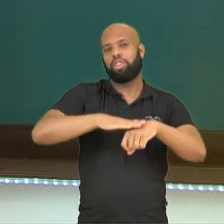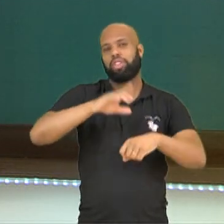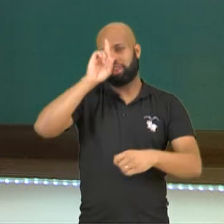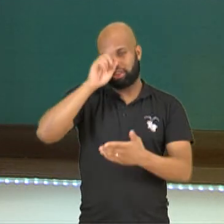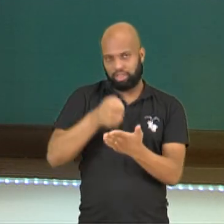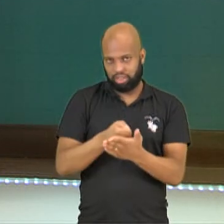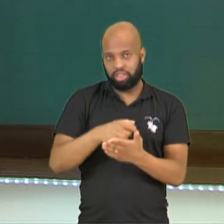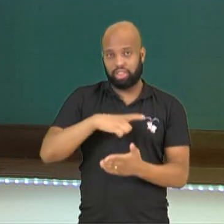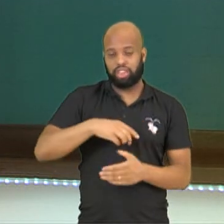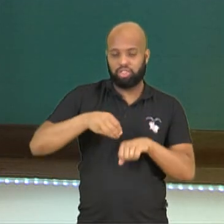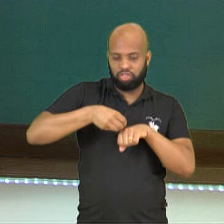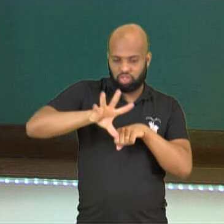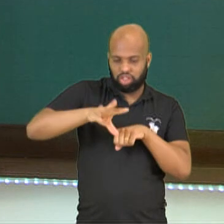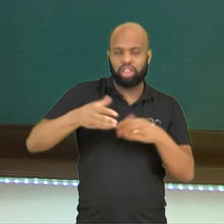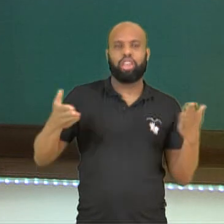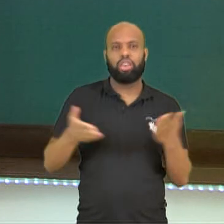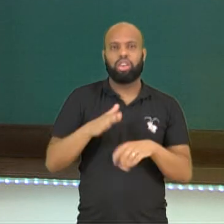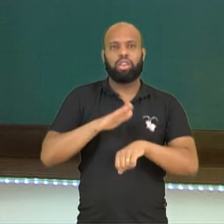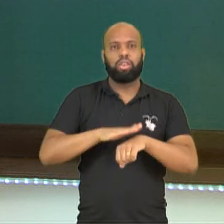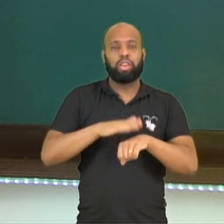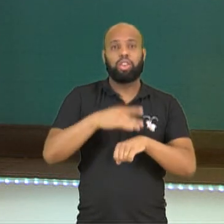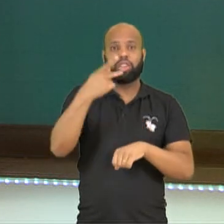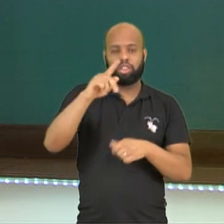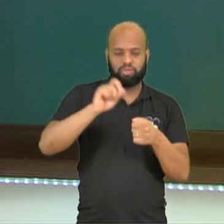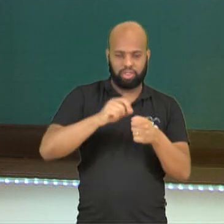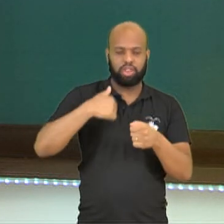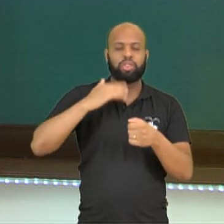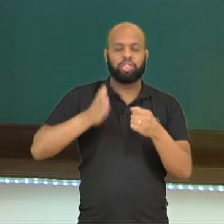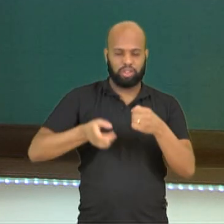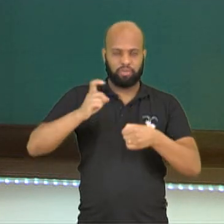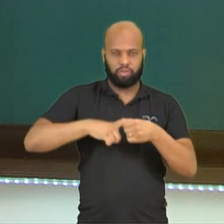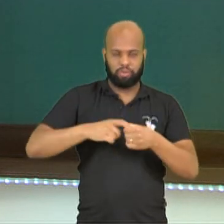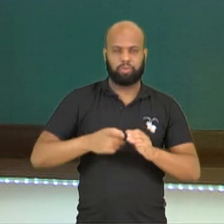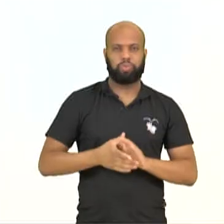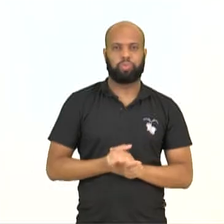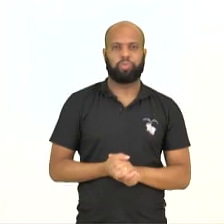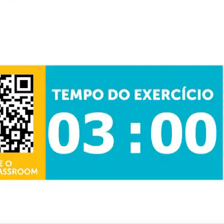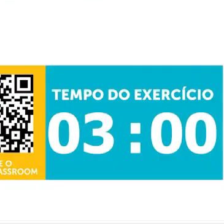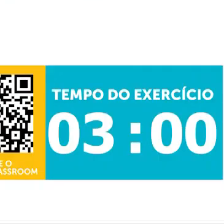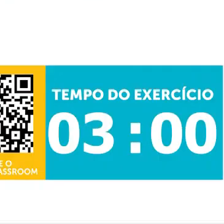bom? Eu dei várias dicas. Vou deixar você trabalhar um pouquinho e eu já volto para ver o que deu.